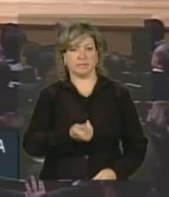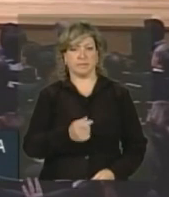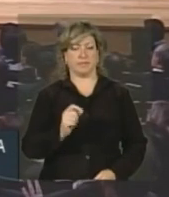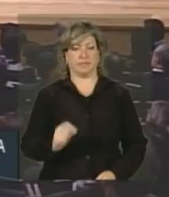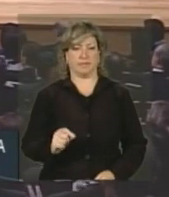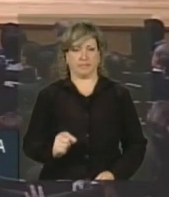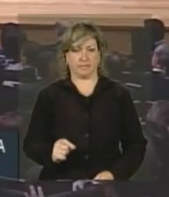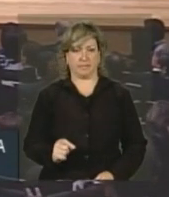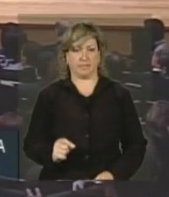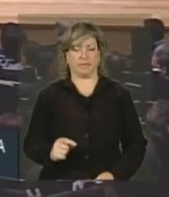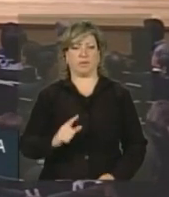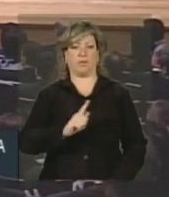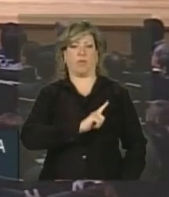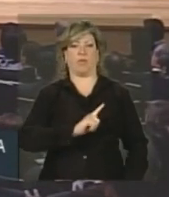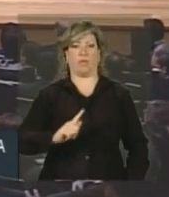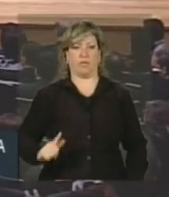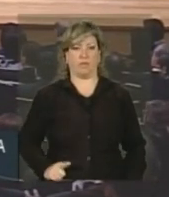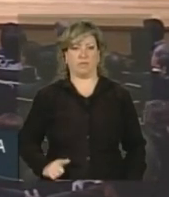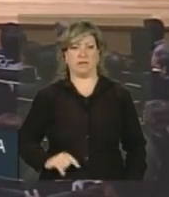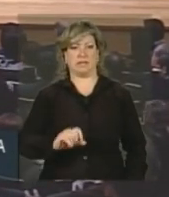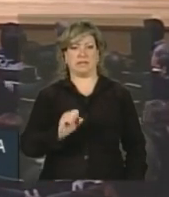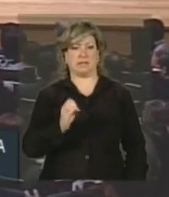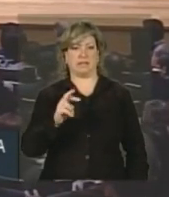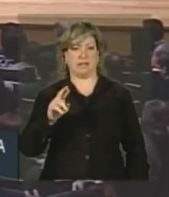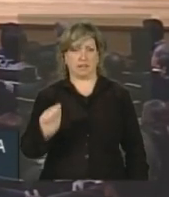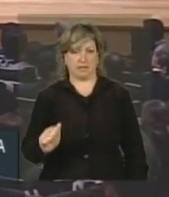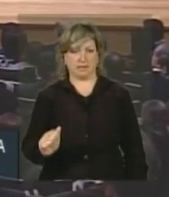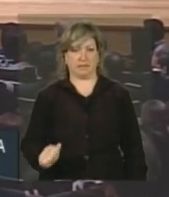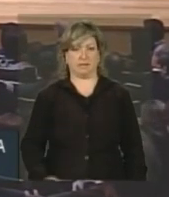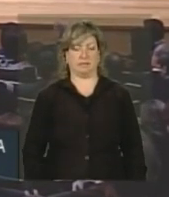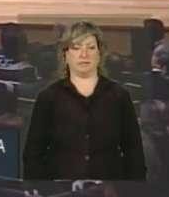Excelentíssimo senhor governador José Serra.